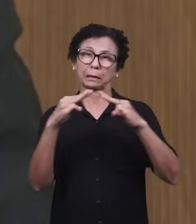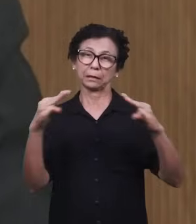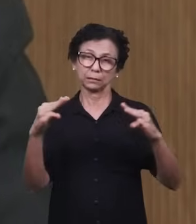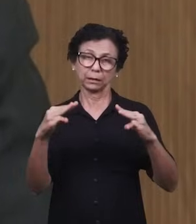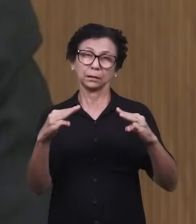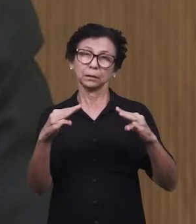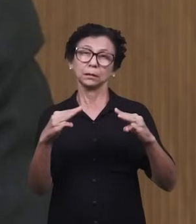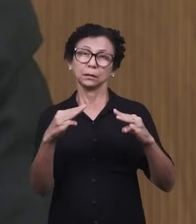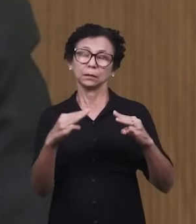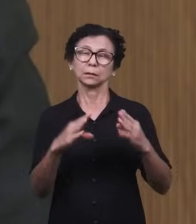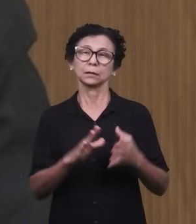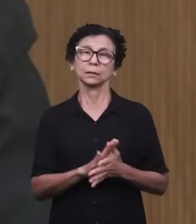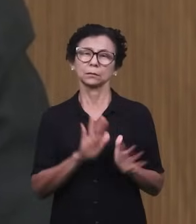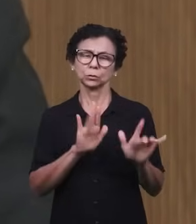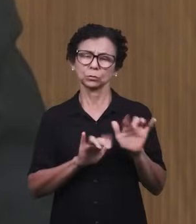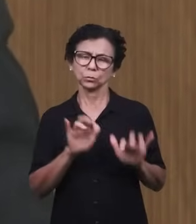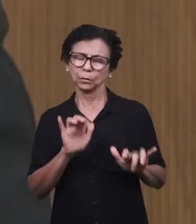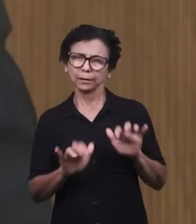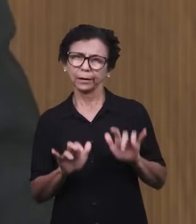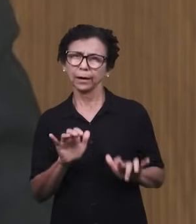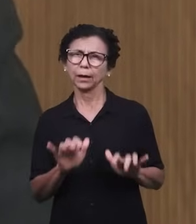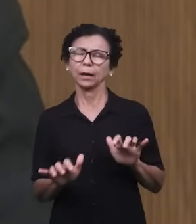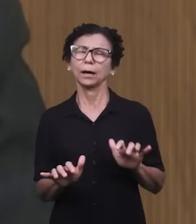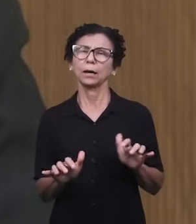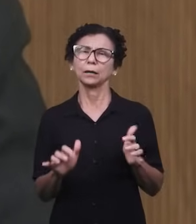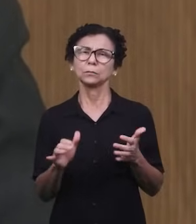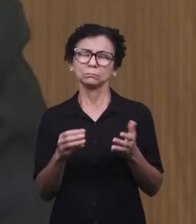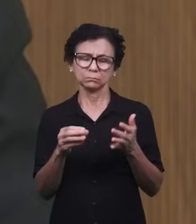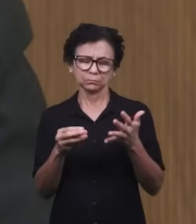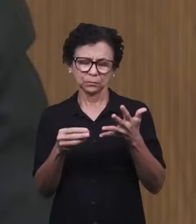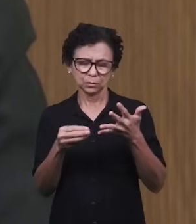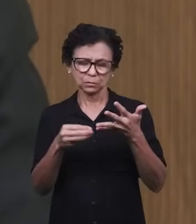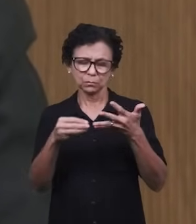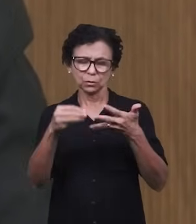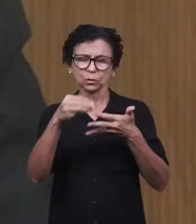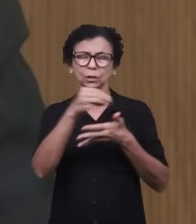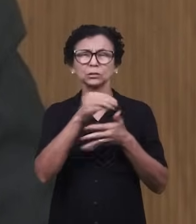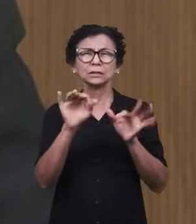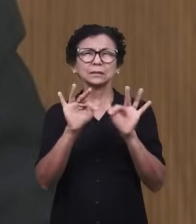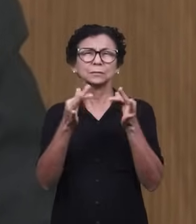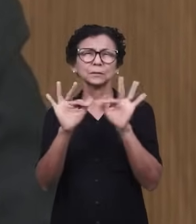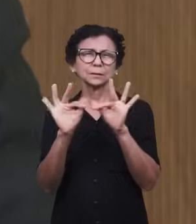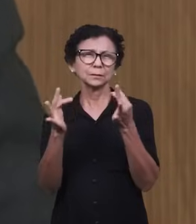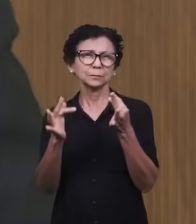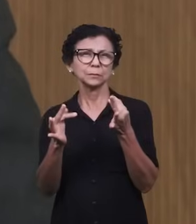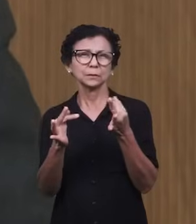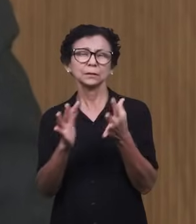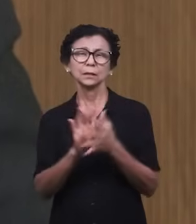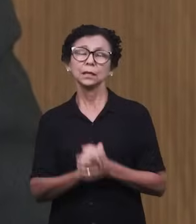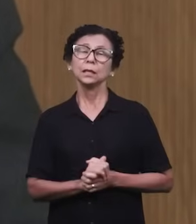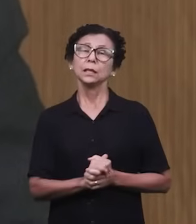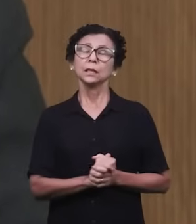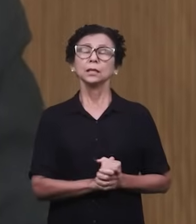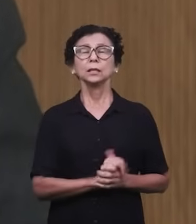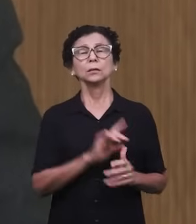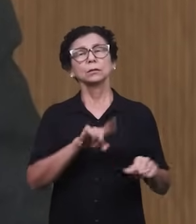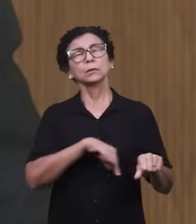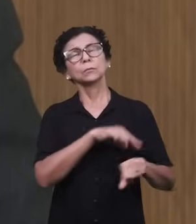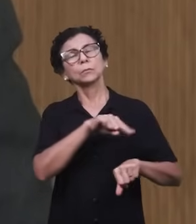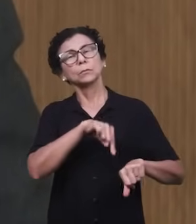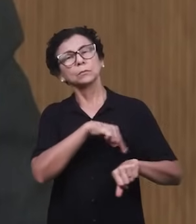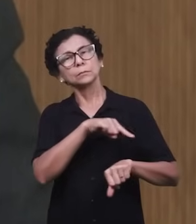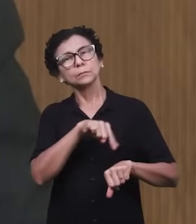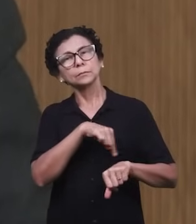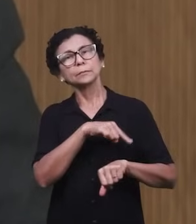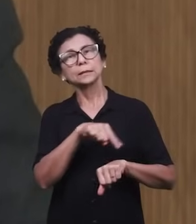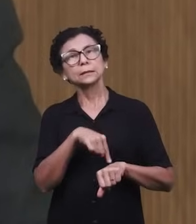proposto uma nova pauta para ela estudar. Isso foi acontecendo, ela foi desenvolvendo, mas desde